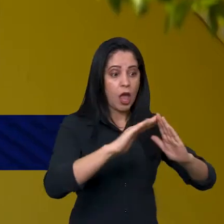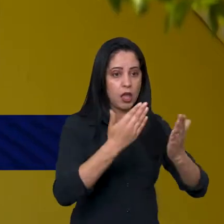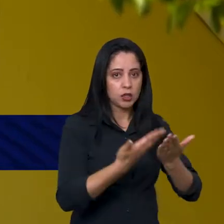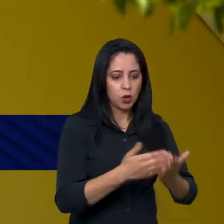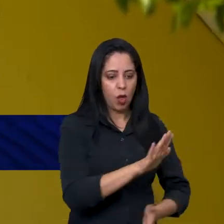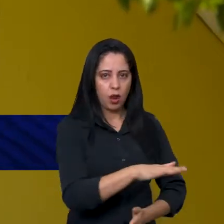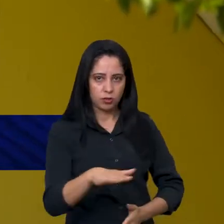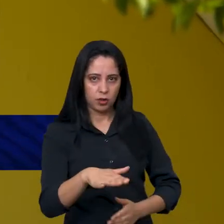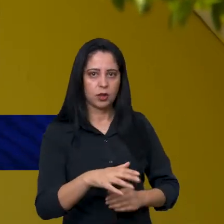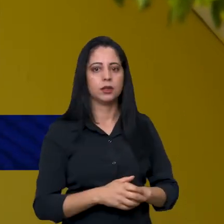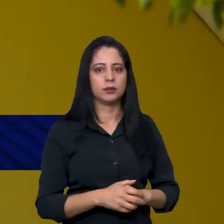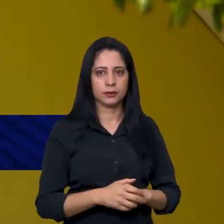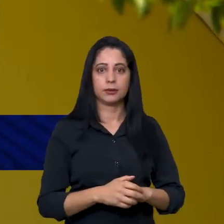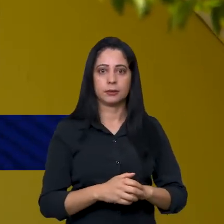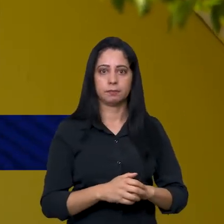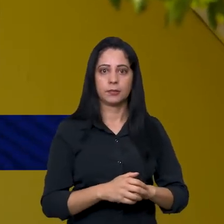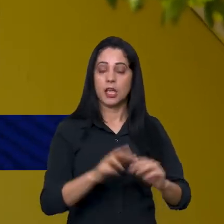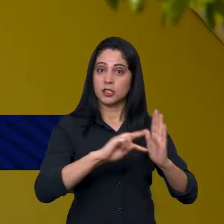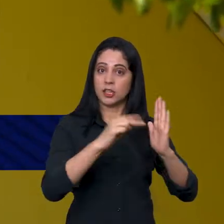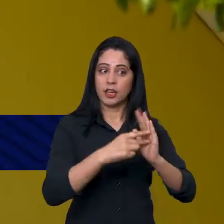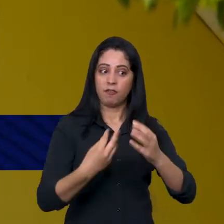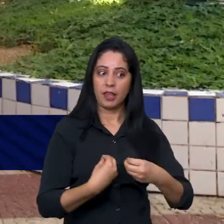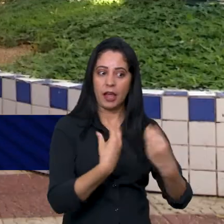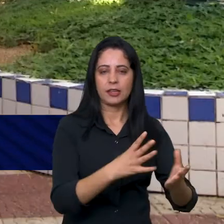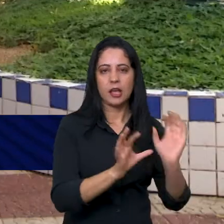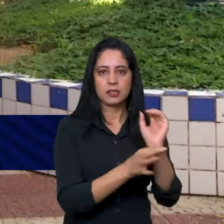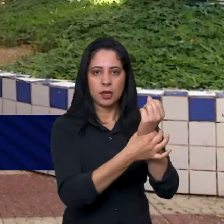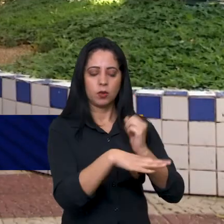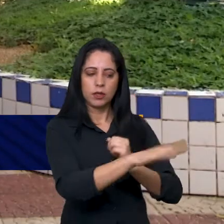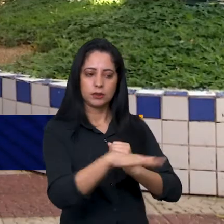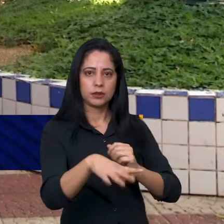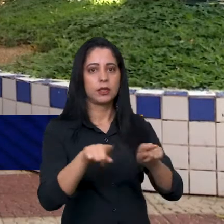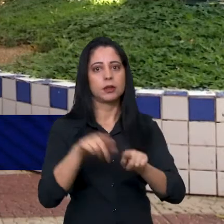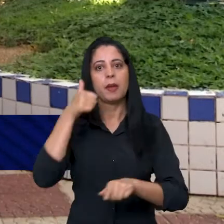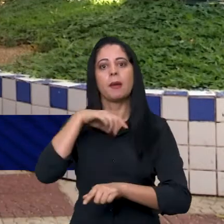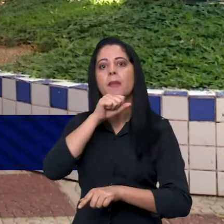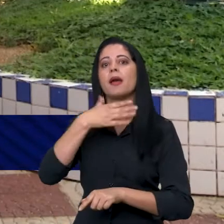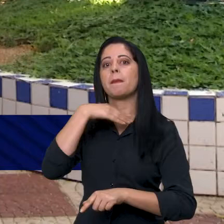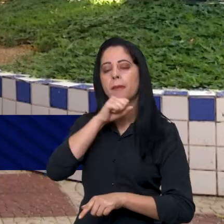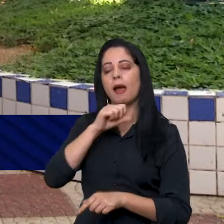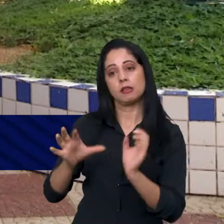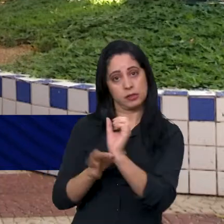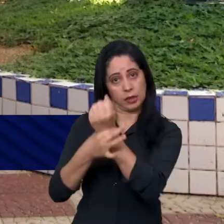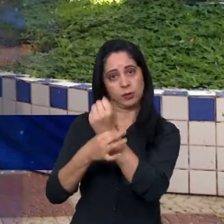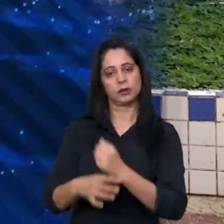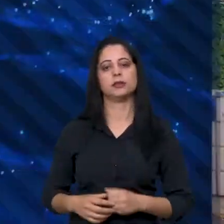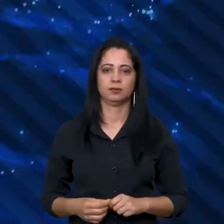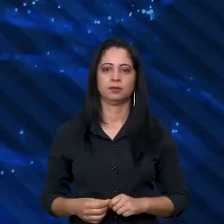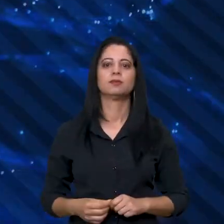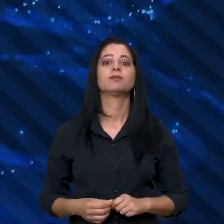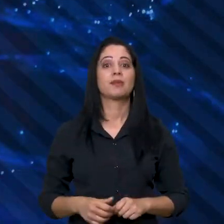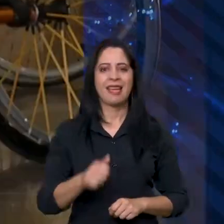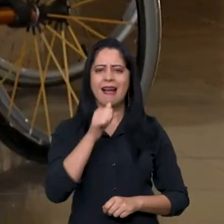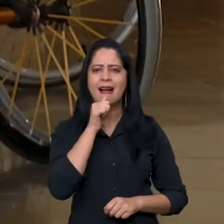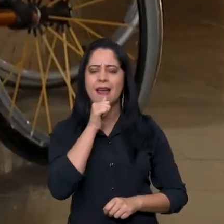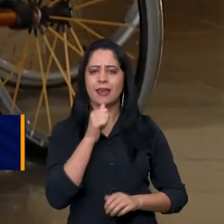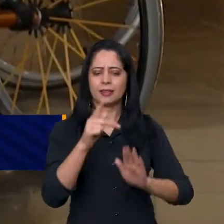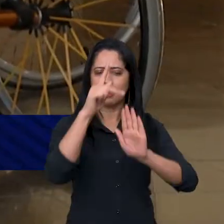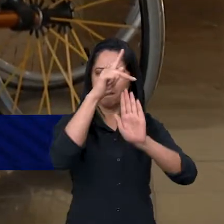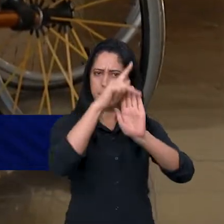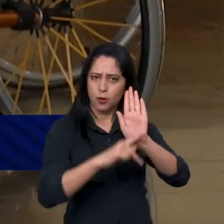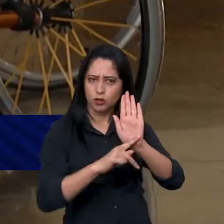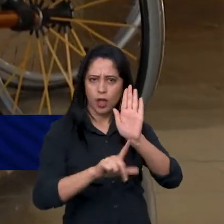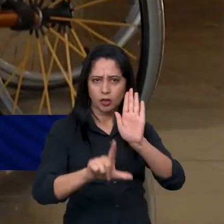nas escolas de ensino infantil de São José. Medida quer oferecer mais segurança aos alunos e pais. Ainda falando